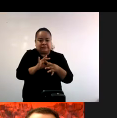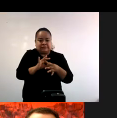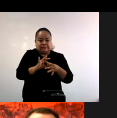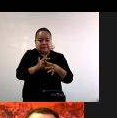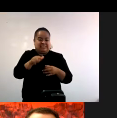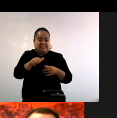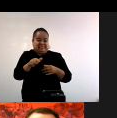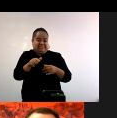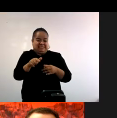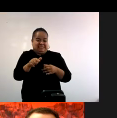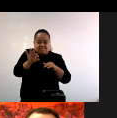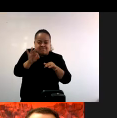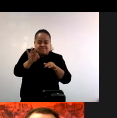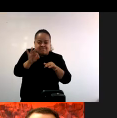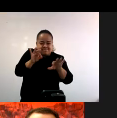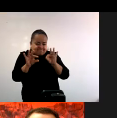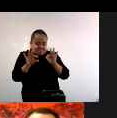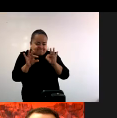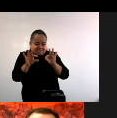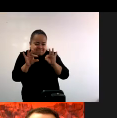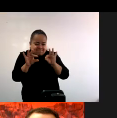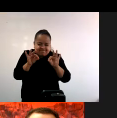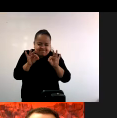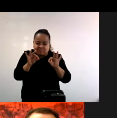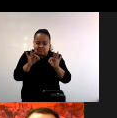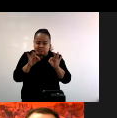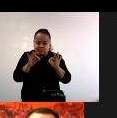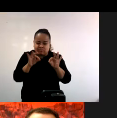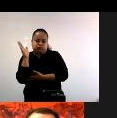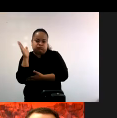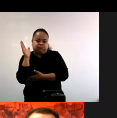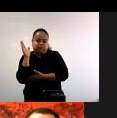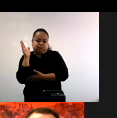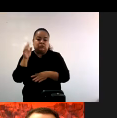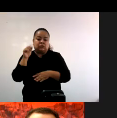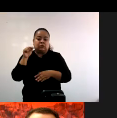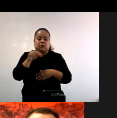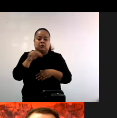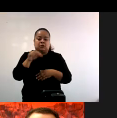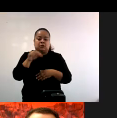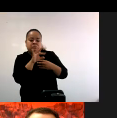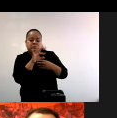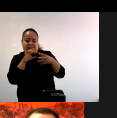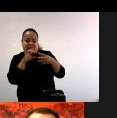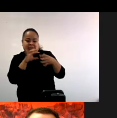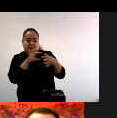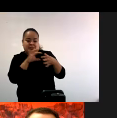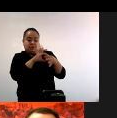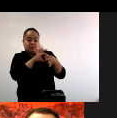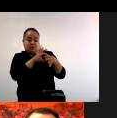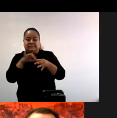ver os pontos que as colegas prévias mencionaram e tentar